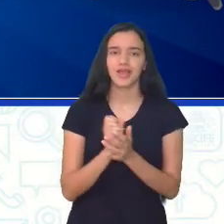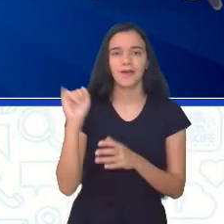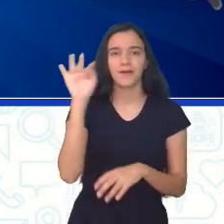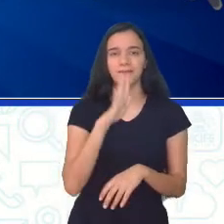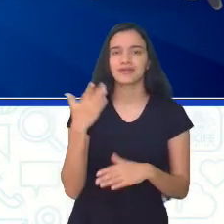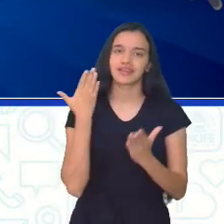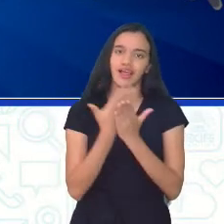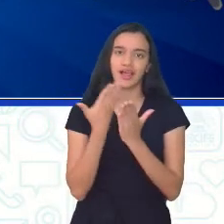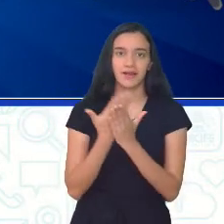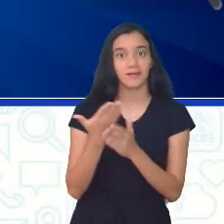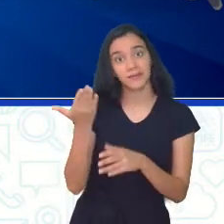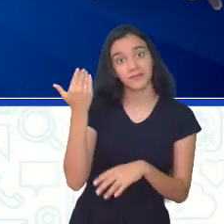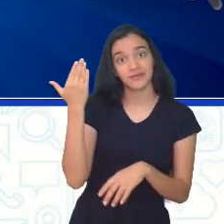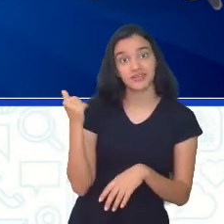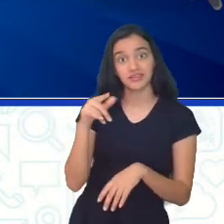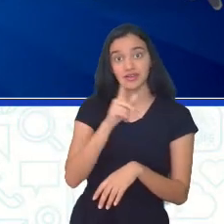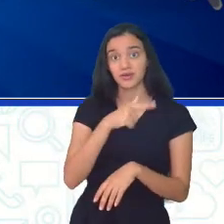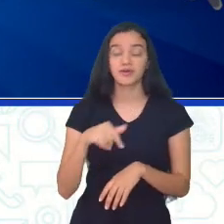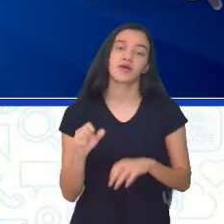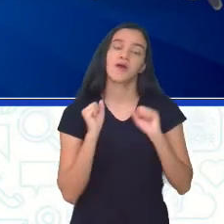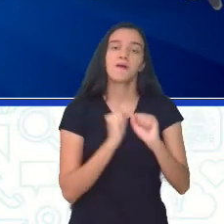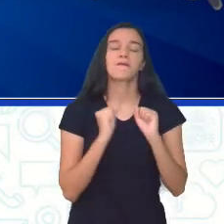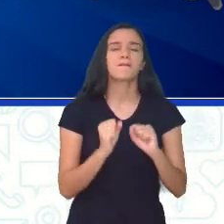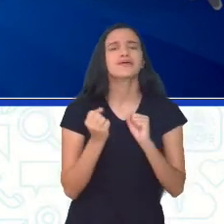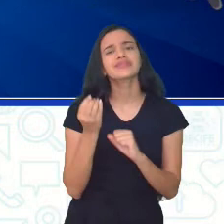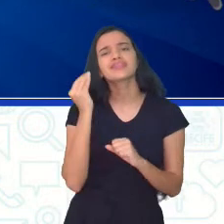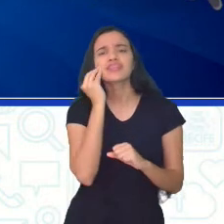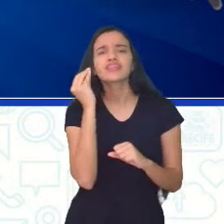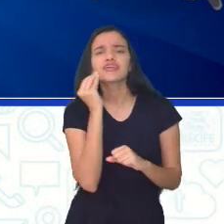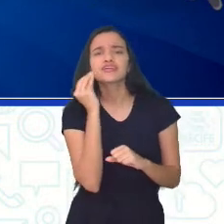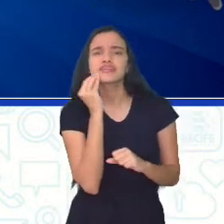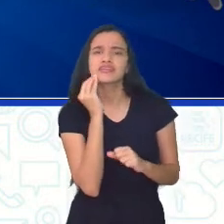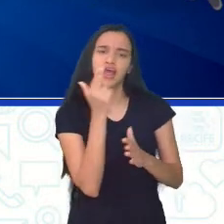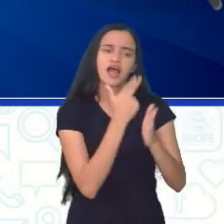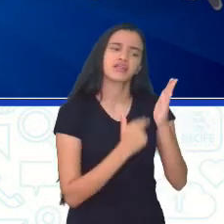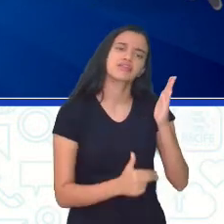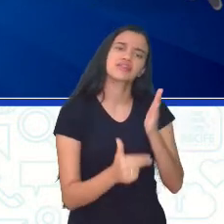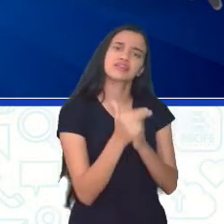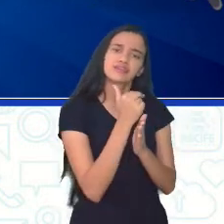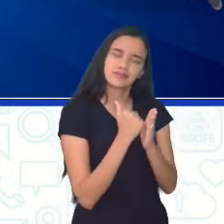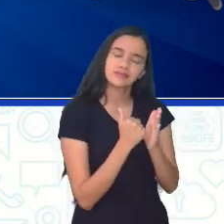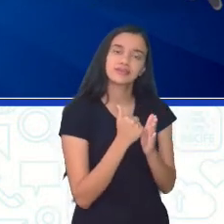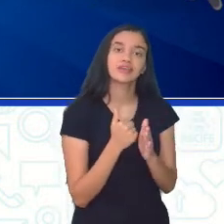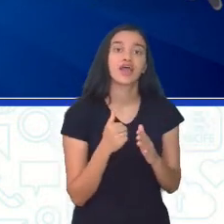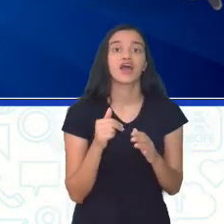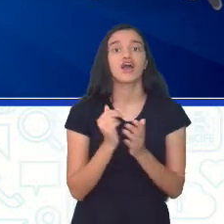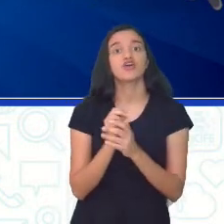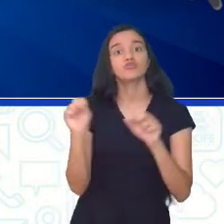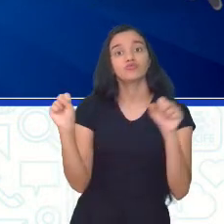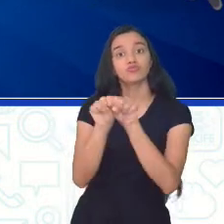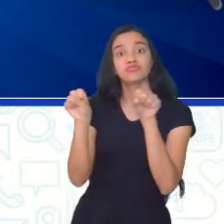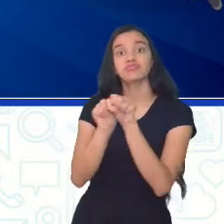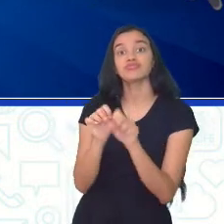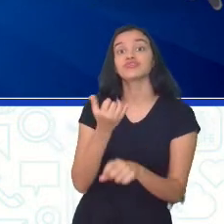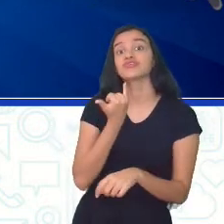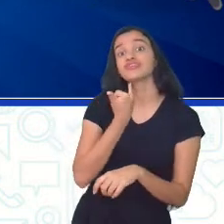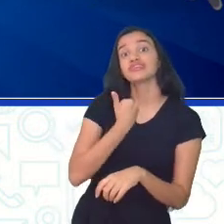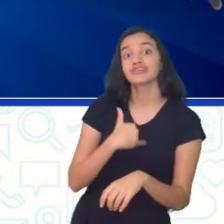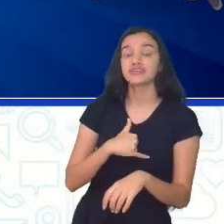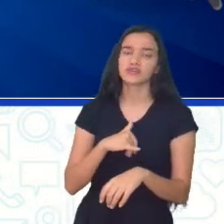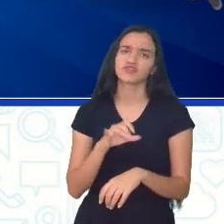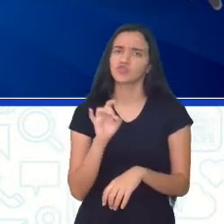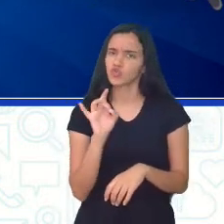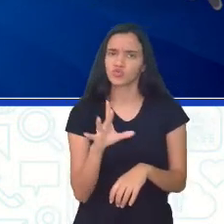aula passada para que vocês possam tentar desenhar aí o sistema. Lembra que a questão é não